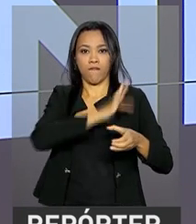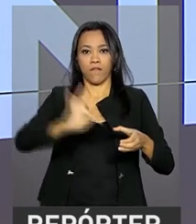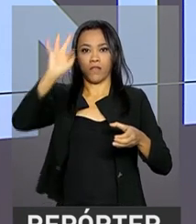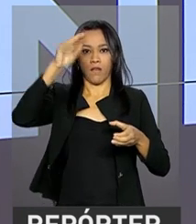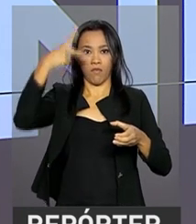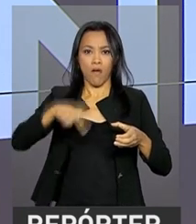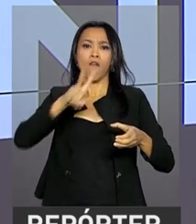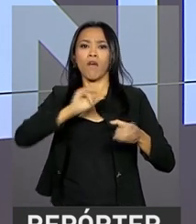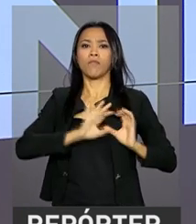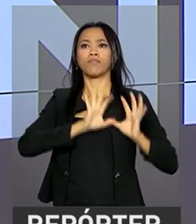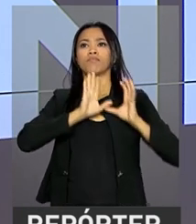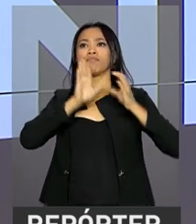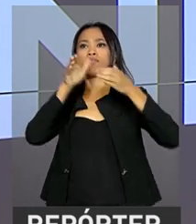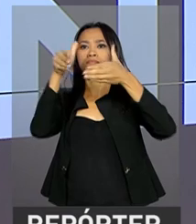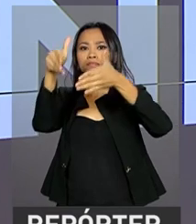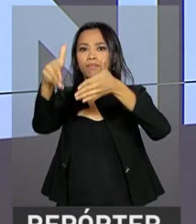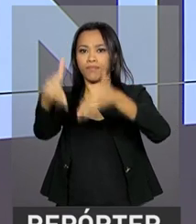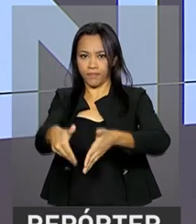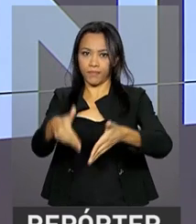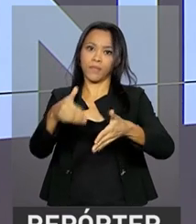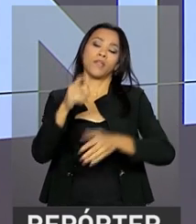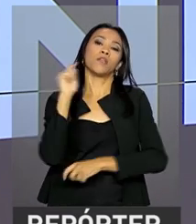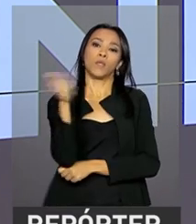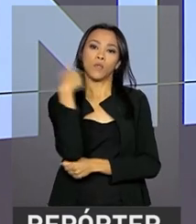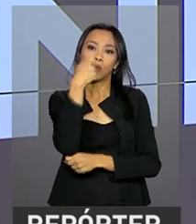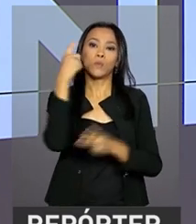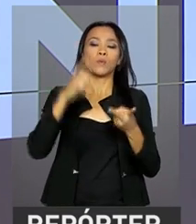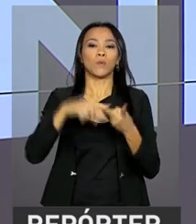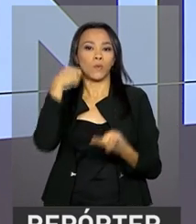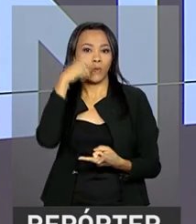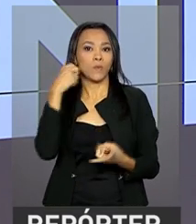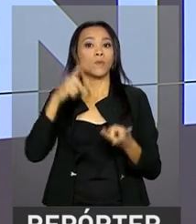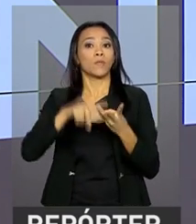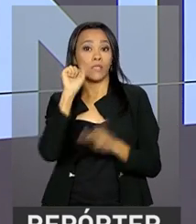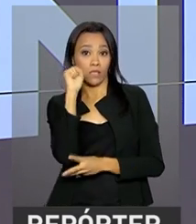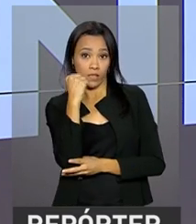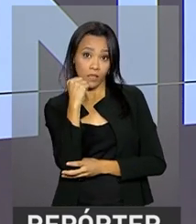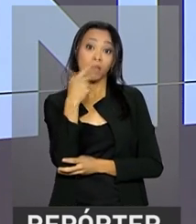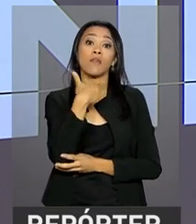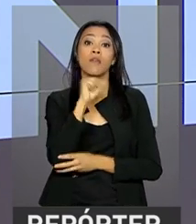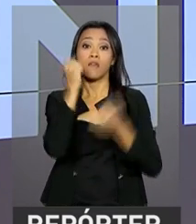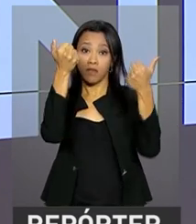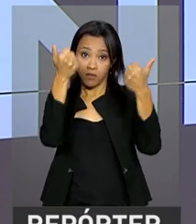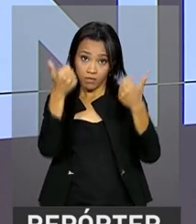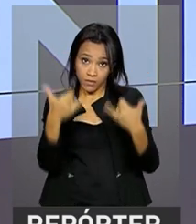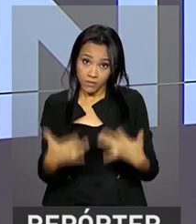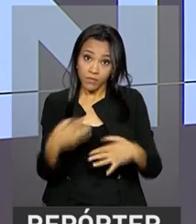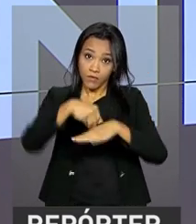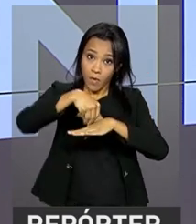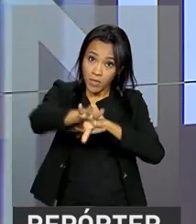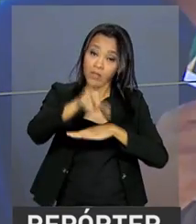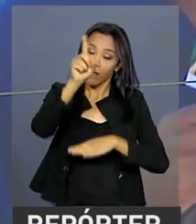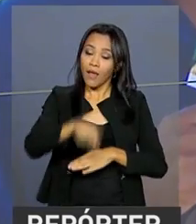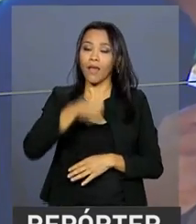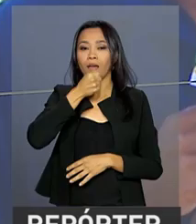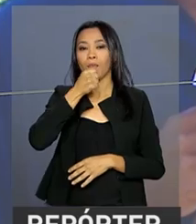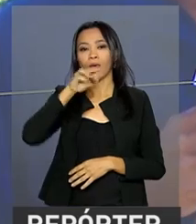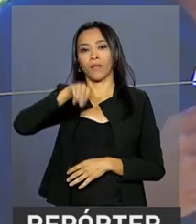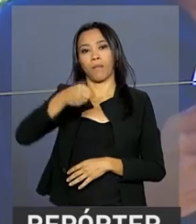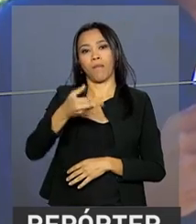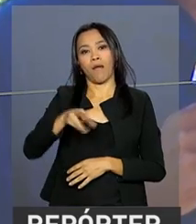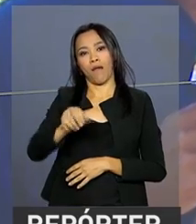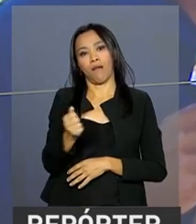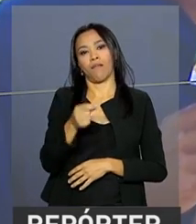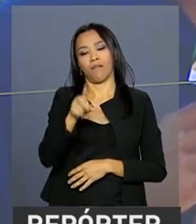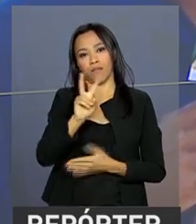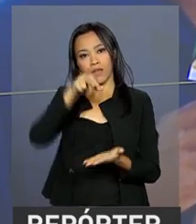no Rio Grande do Sul no Rio Grande do Norte e também Sergipe quem tem as informações é repórter Mara kenup ao vivo